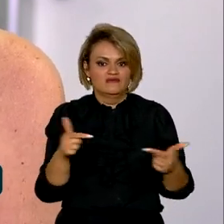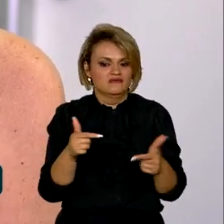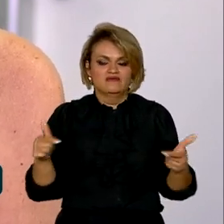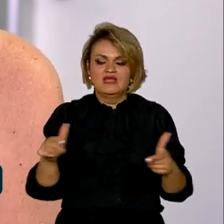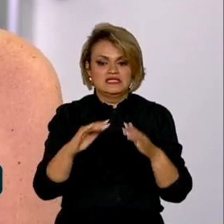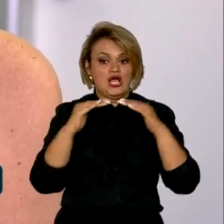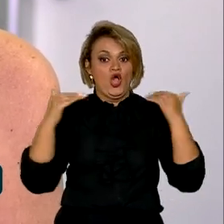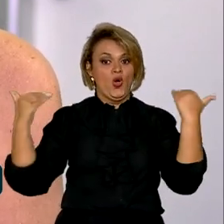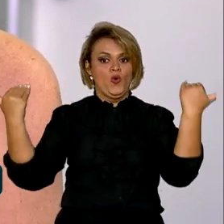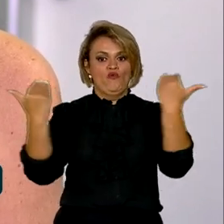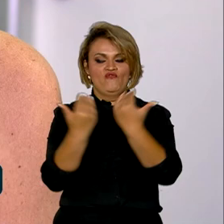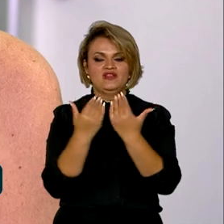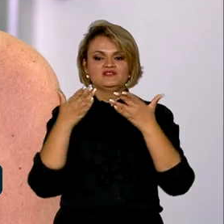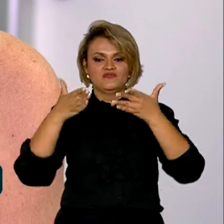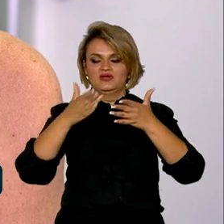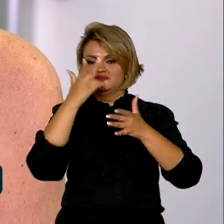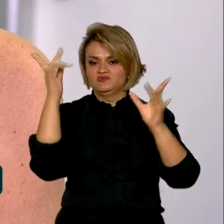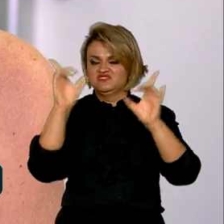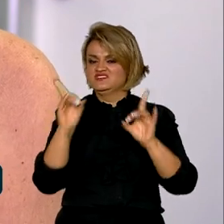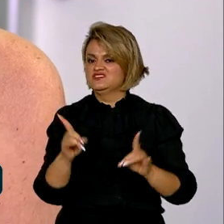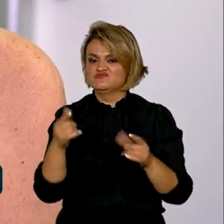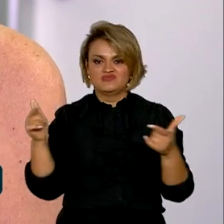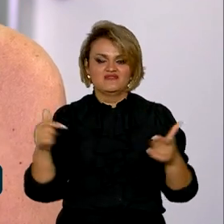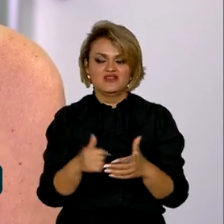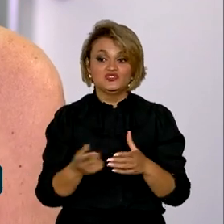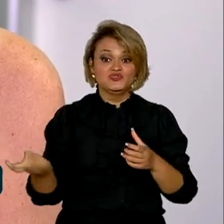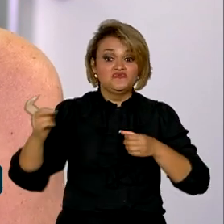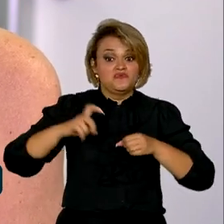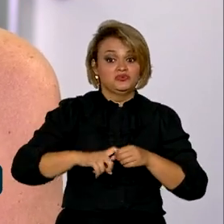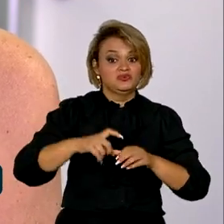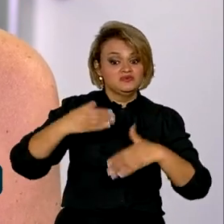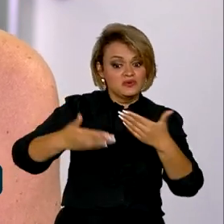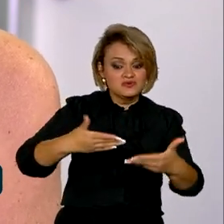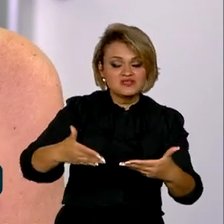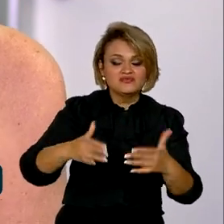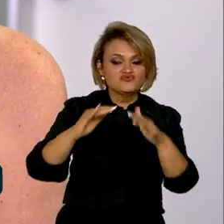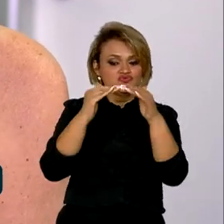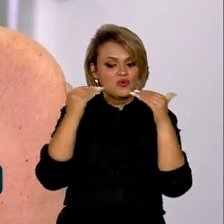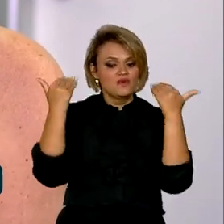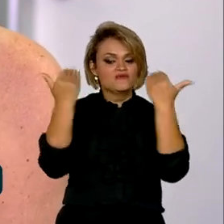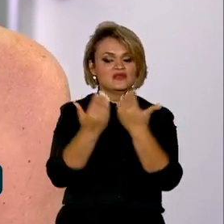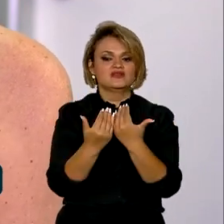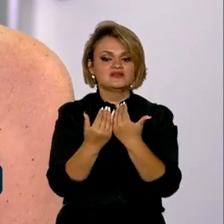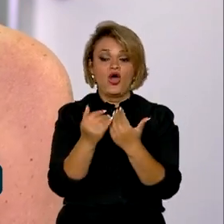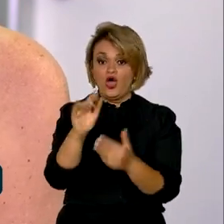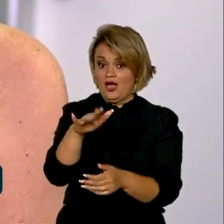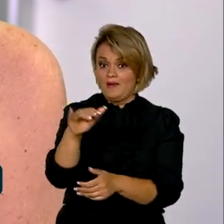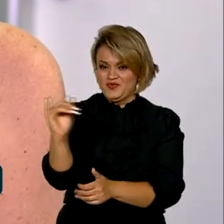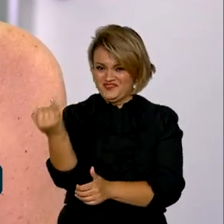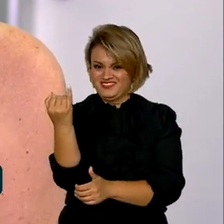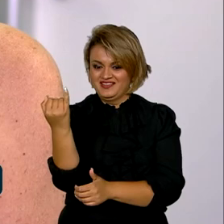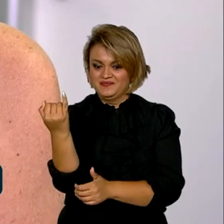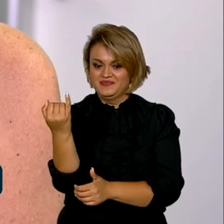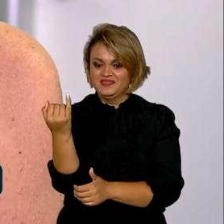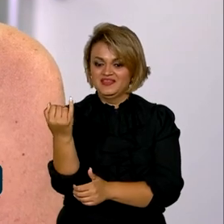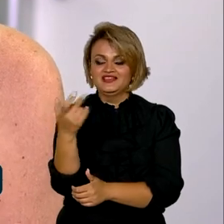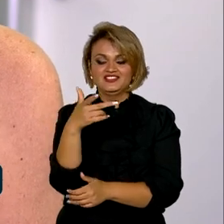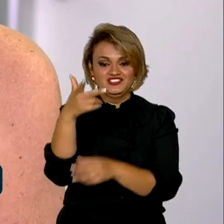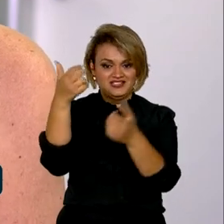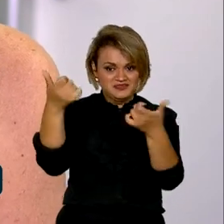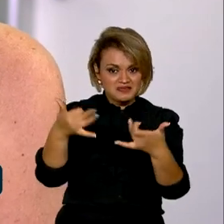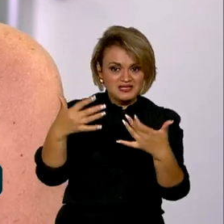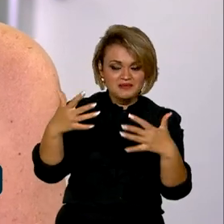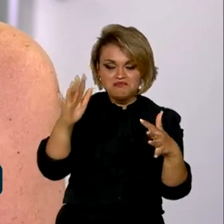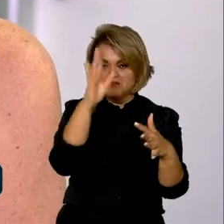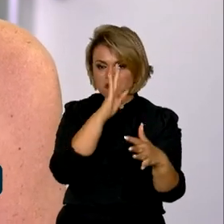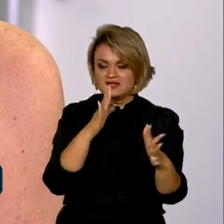Conferência Nacional dos Direitos da Pessoa com Deficiência. Retomamos esse processo conferencial. Quero aproveitar que estamos falando para